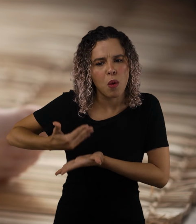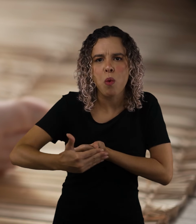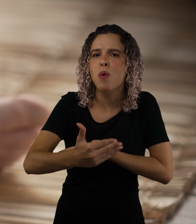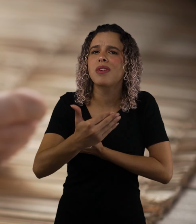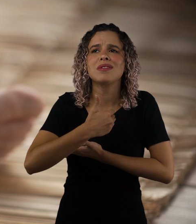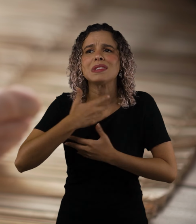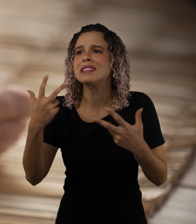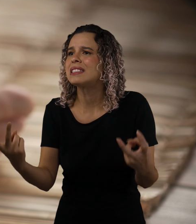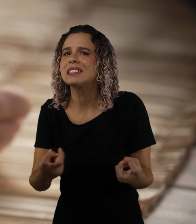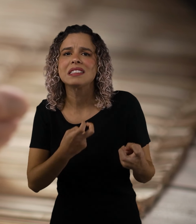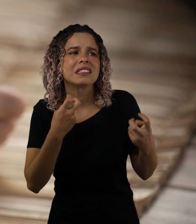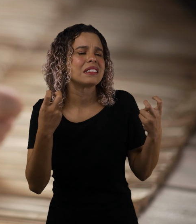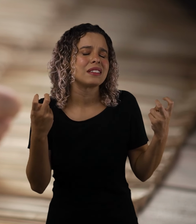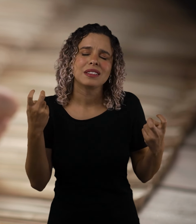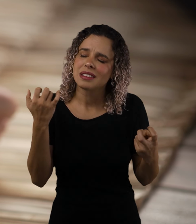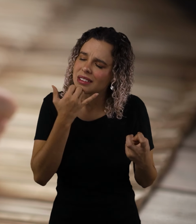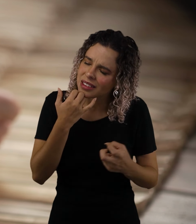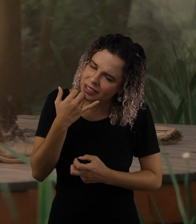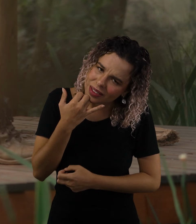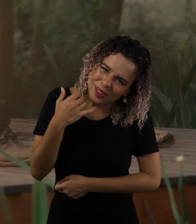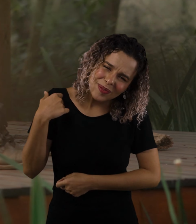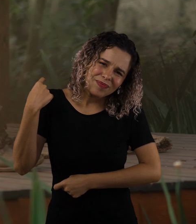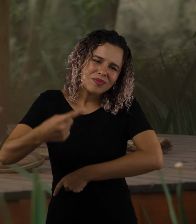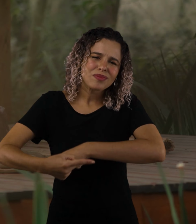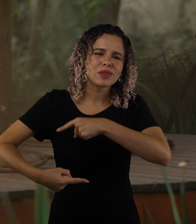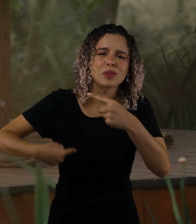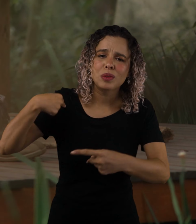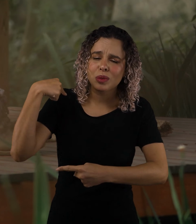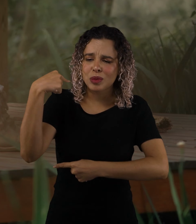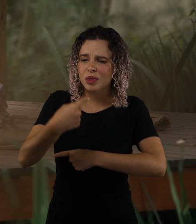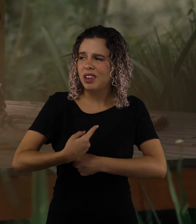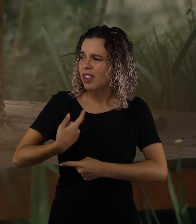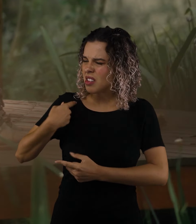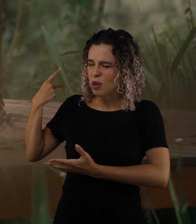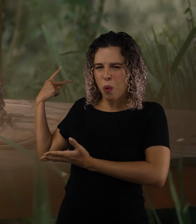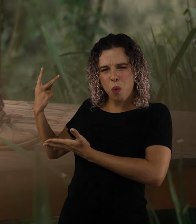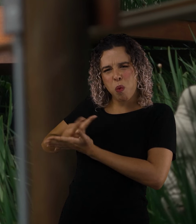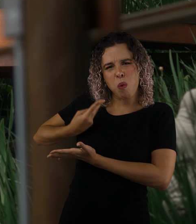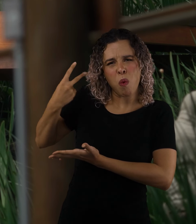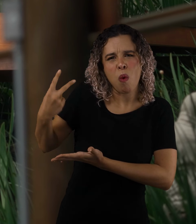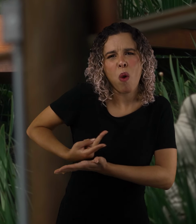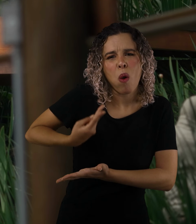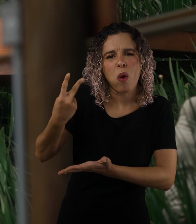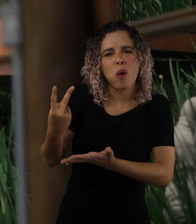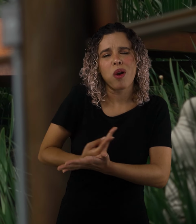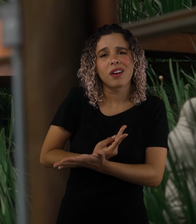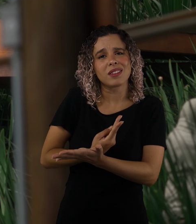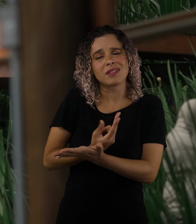nele, apoiado nas minhas pernas cruzadas. How can I correct